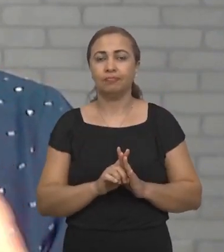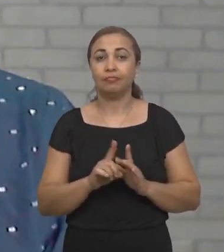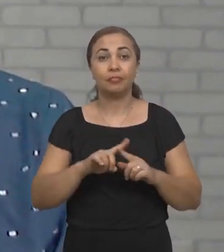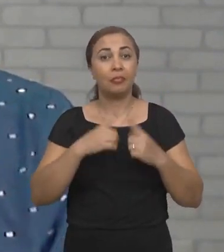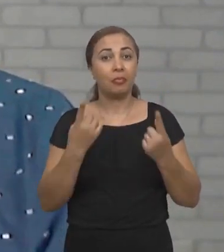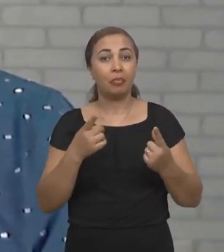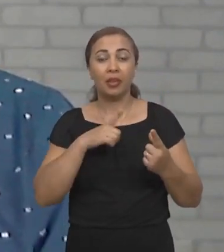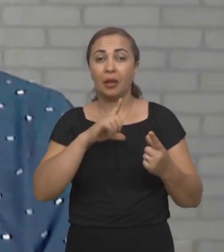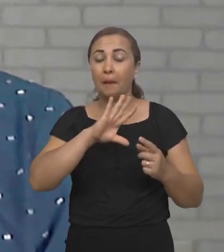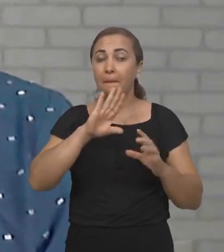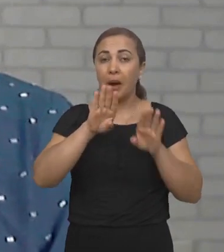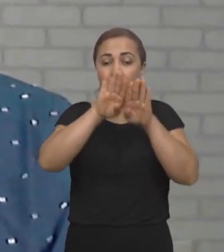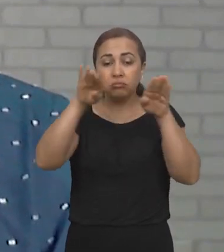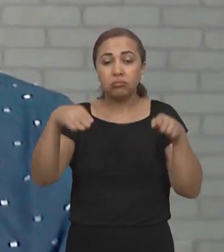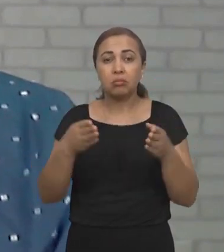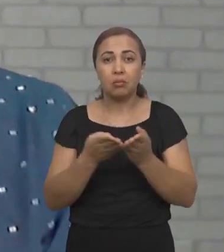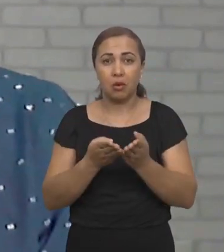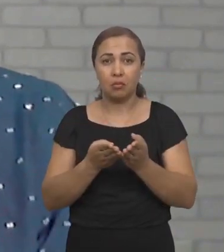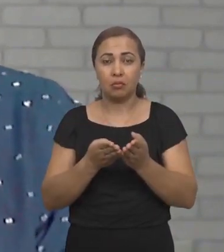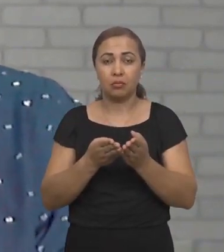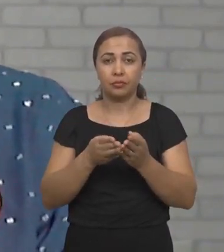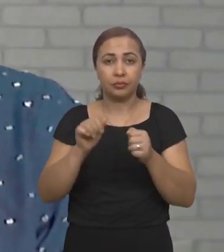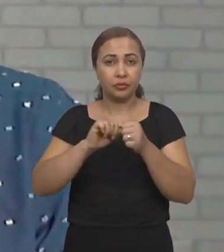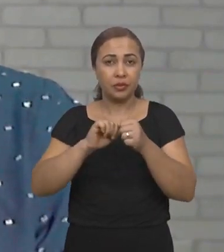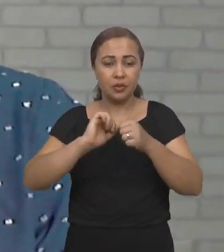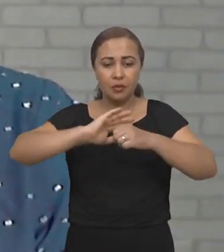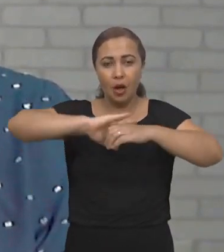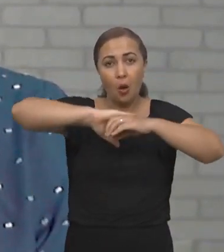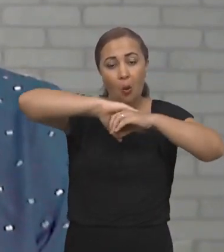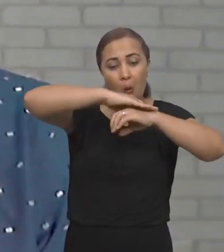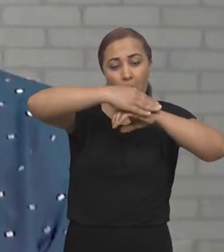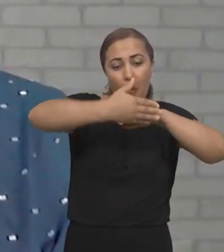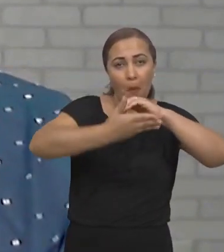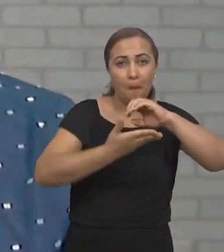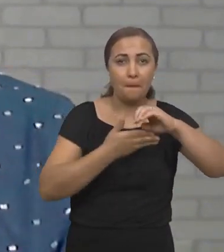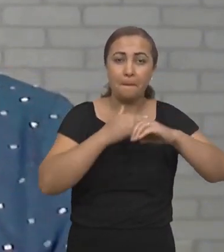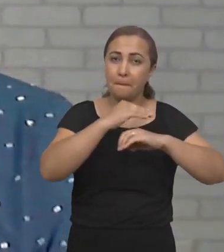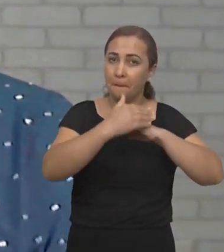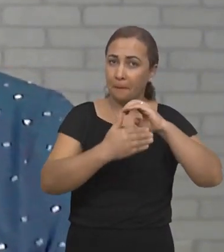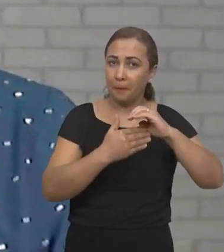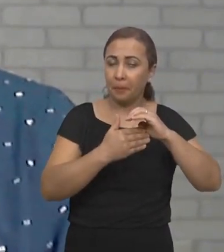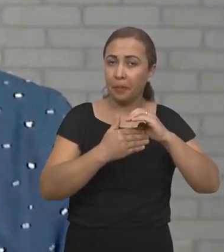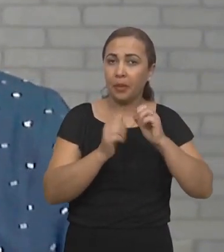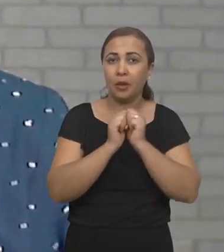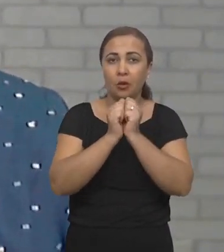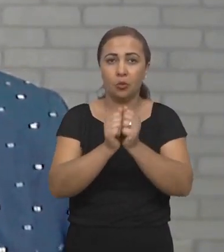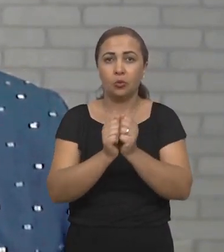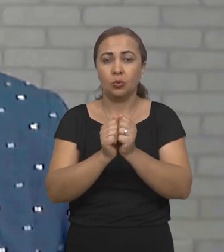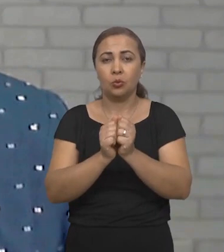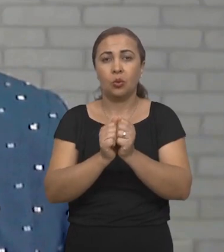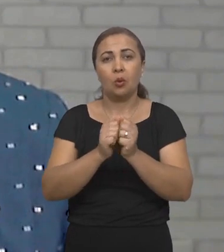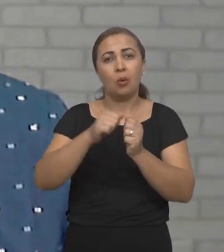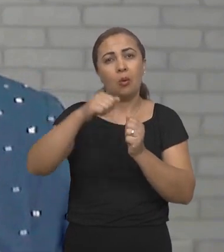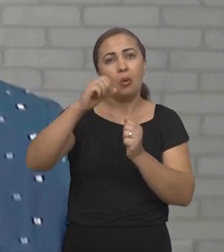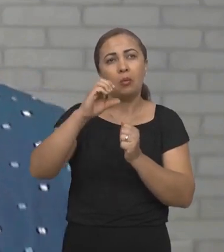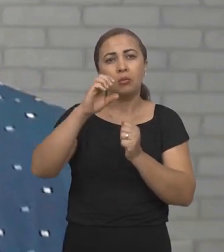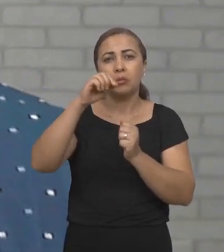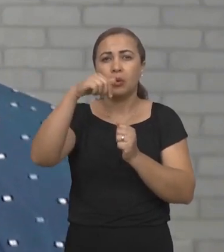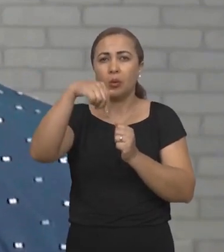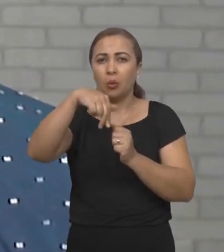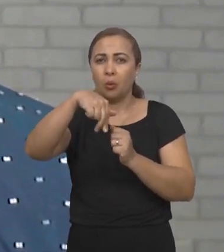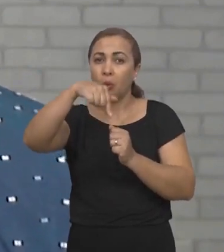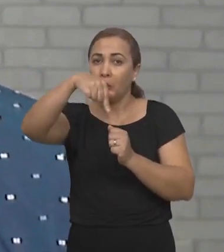térmica. Se eu pego um bloco metálico desse e faço um revestimento nele com um material especial